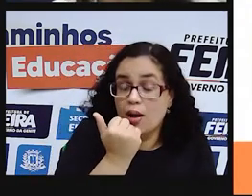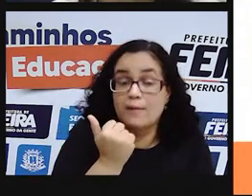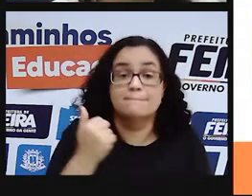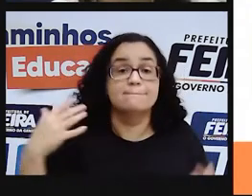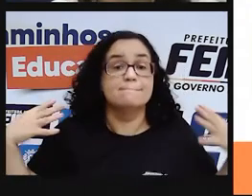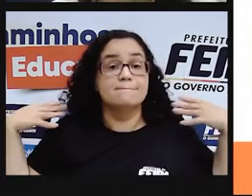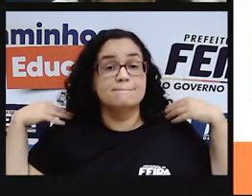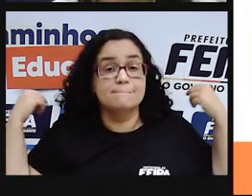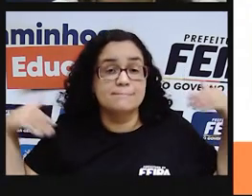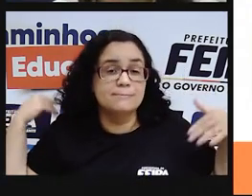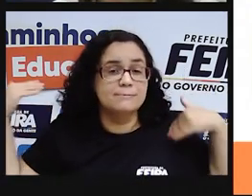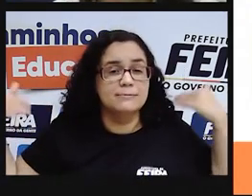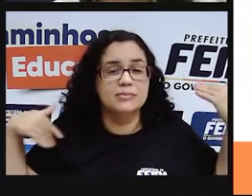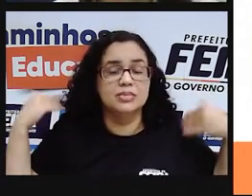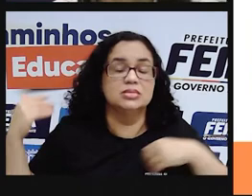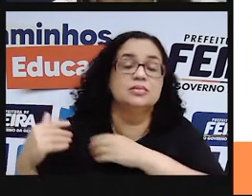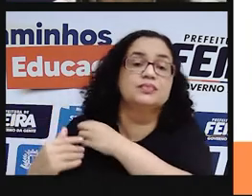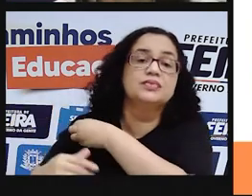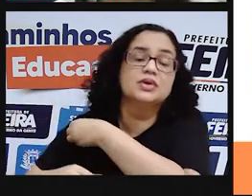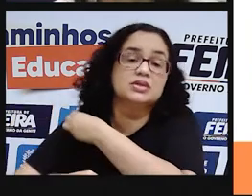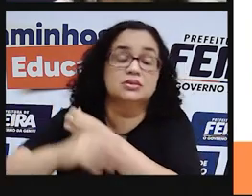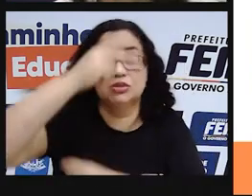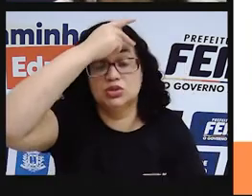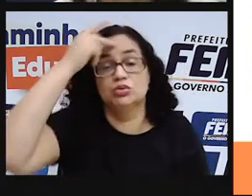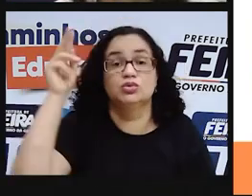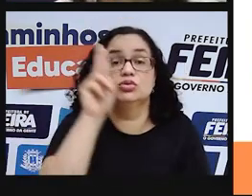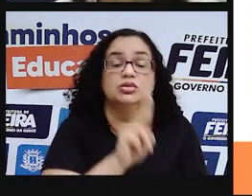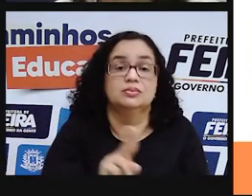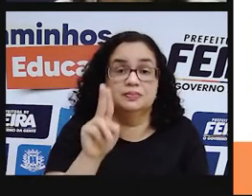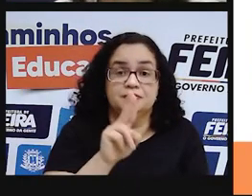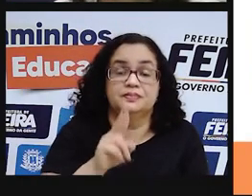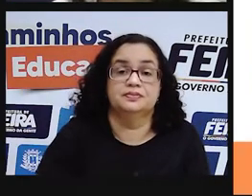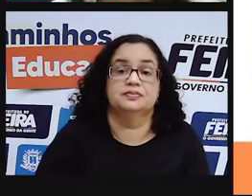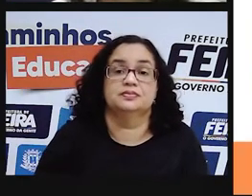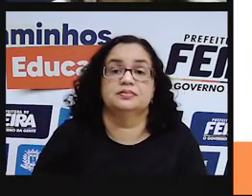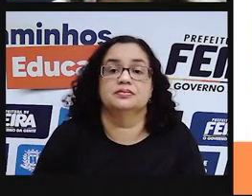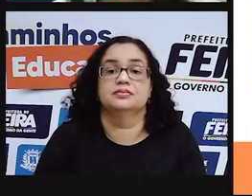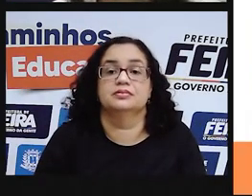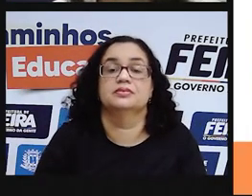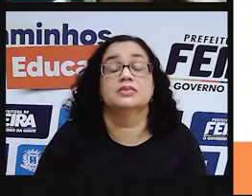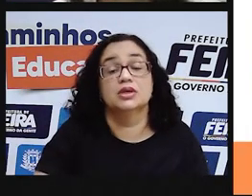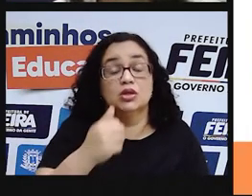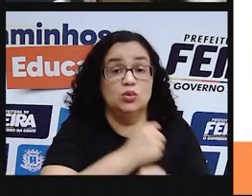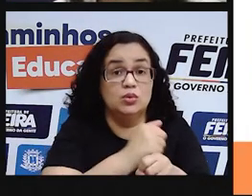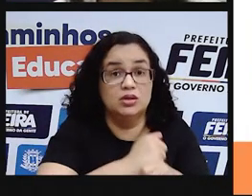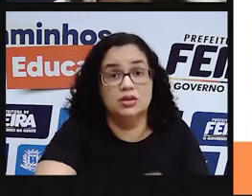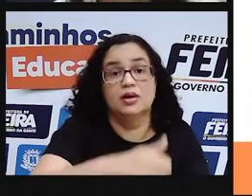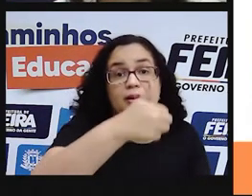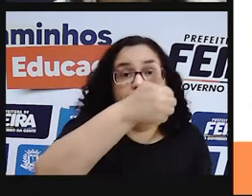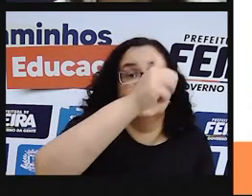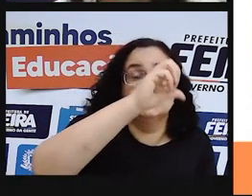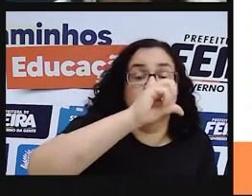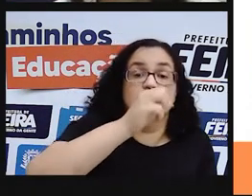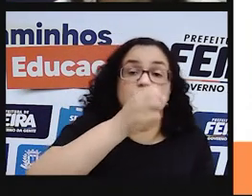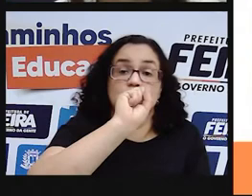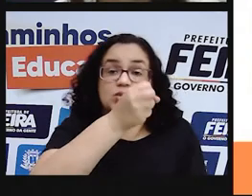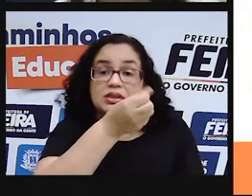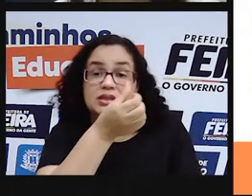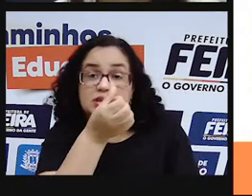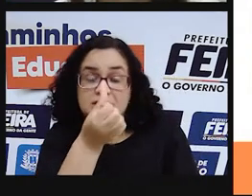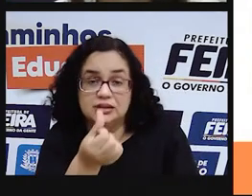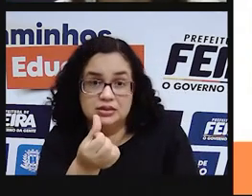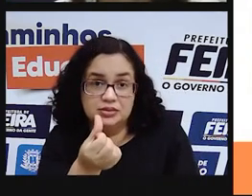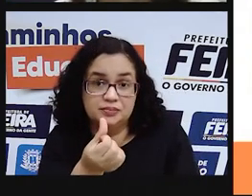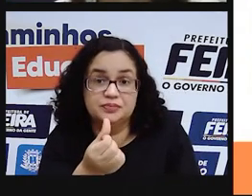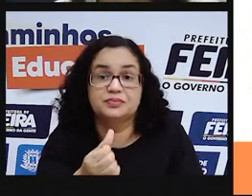o azeite as pessoas utilizavam muito a lagoa do prato raso em 1986 foi